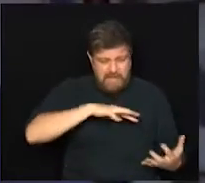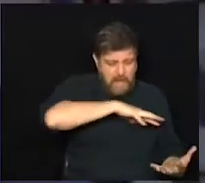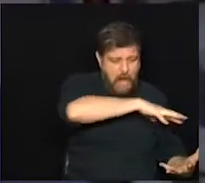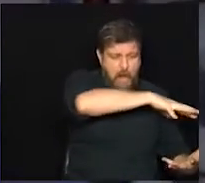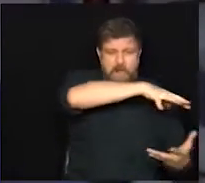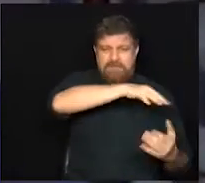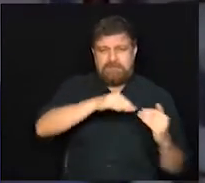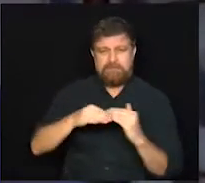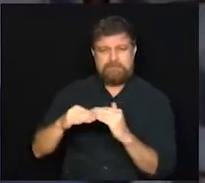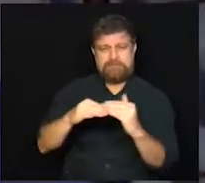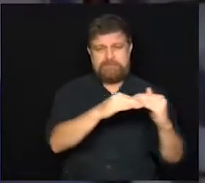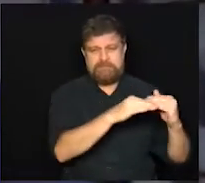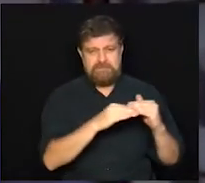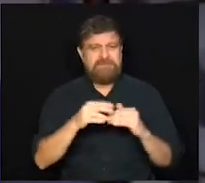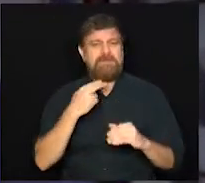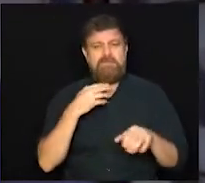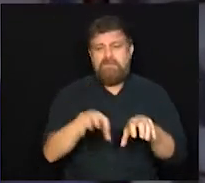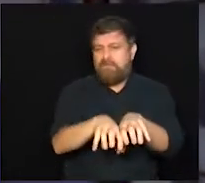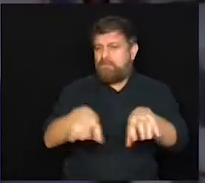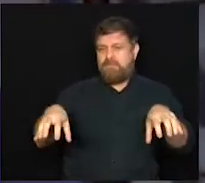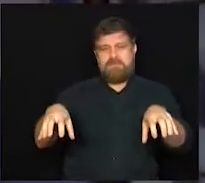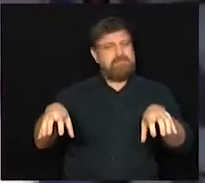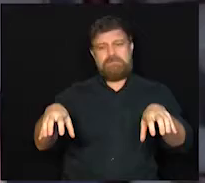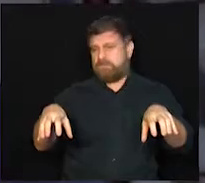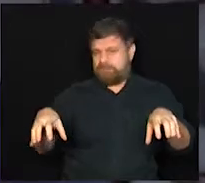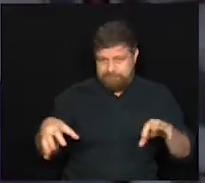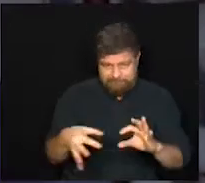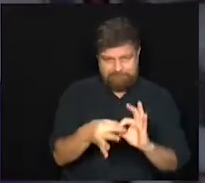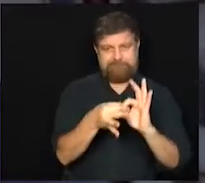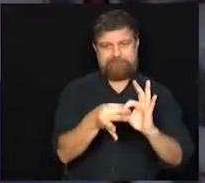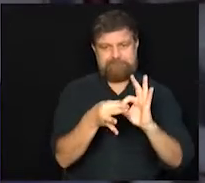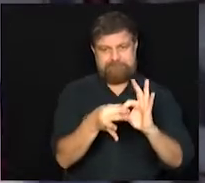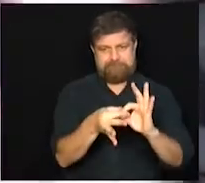na indivisibilidade. Né?